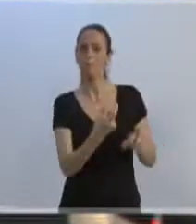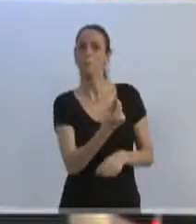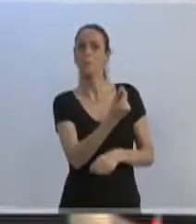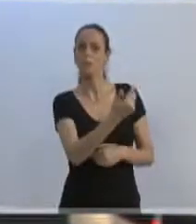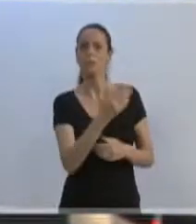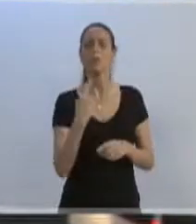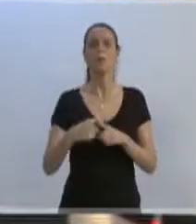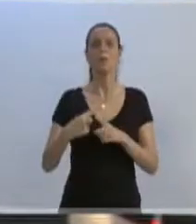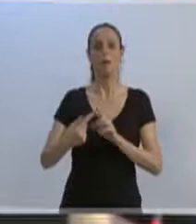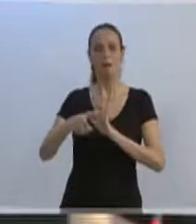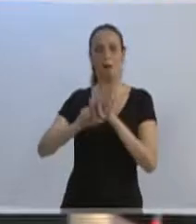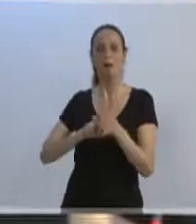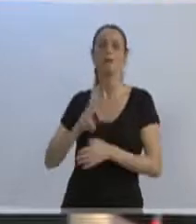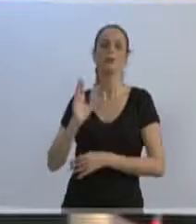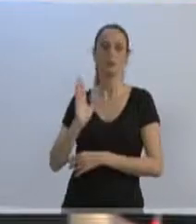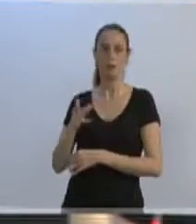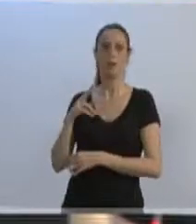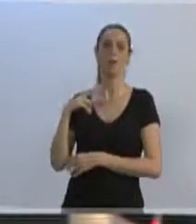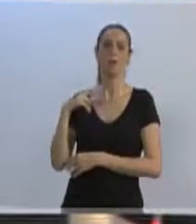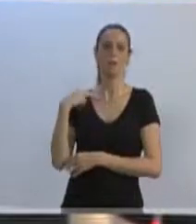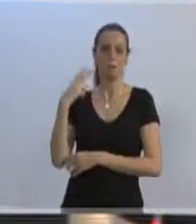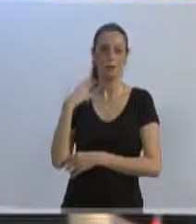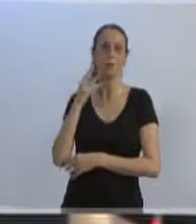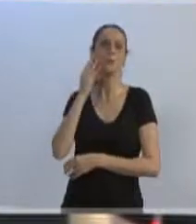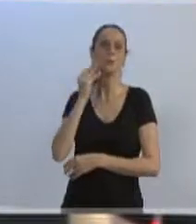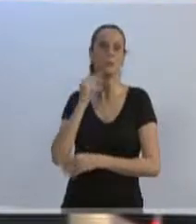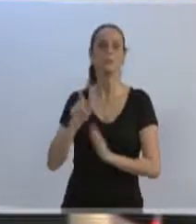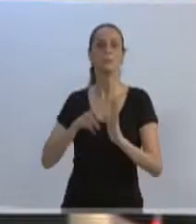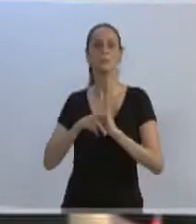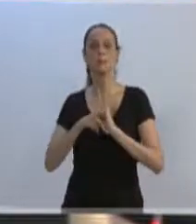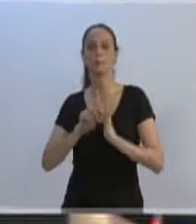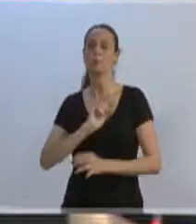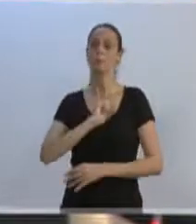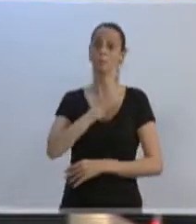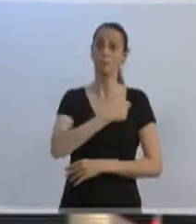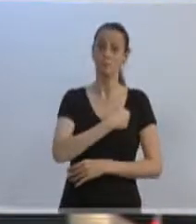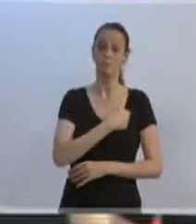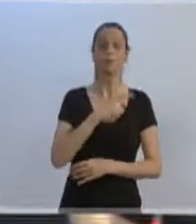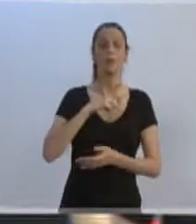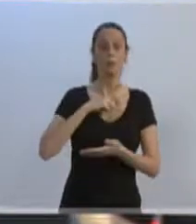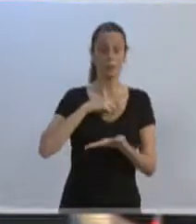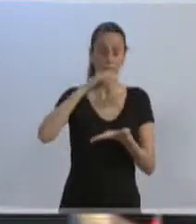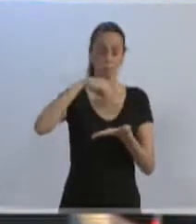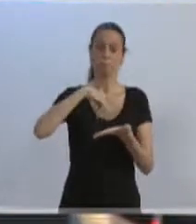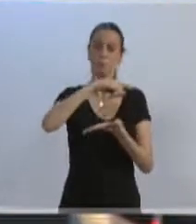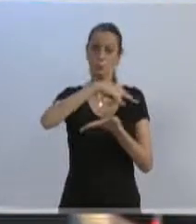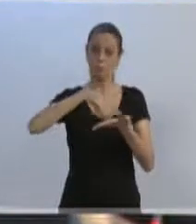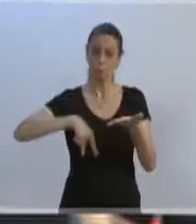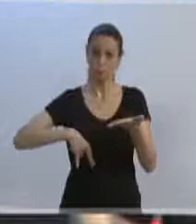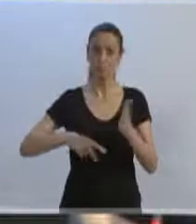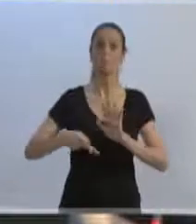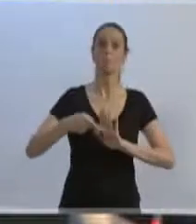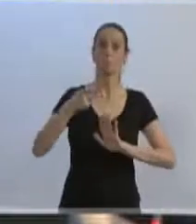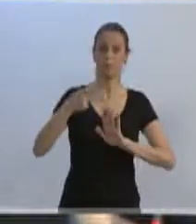vereador gilson faz o seu papel de fiscalização eu tenho cópias de documentos de uma portaria designando os